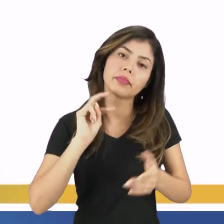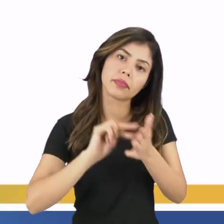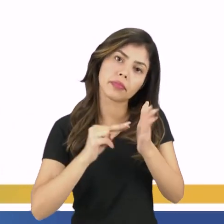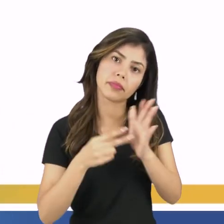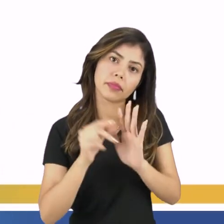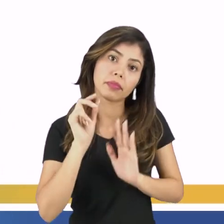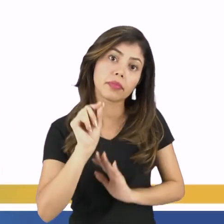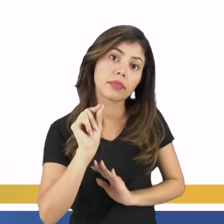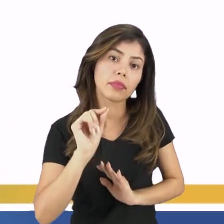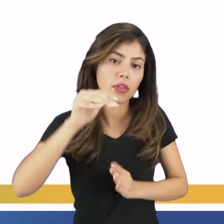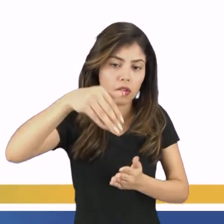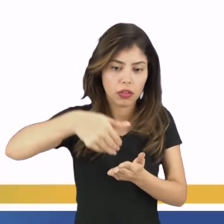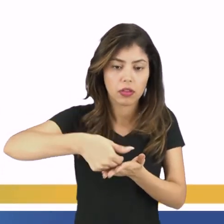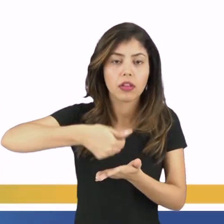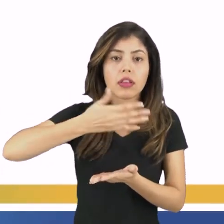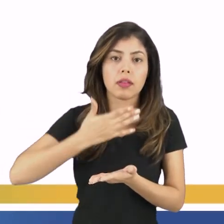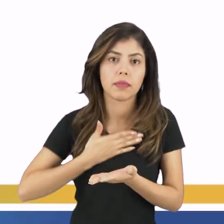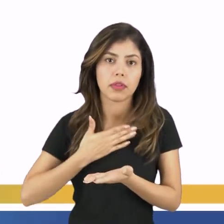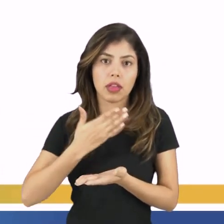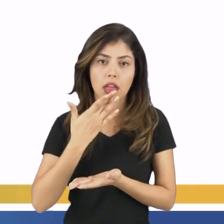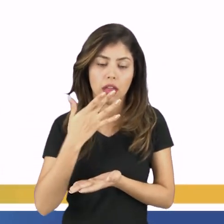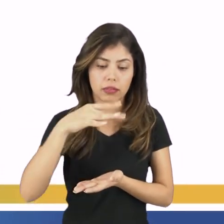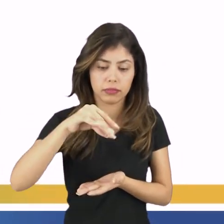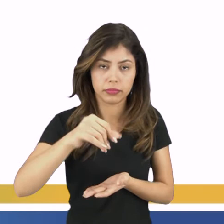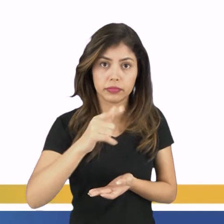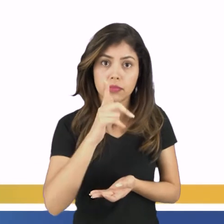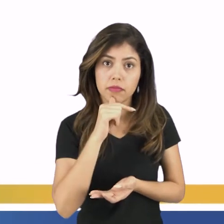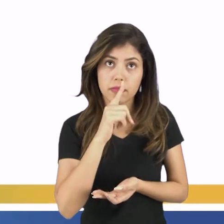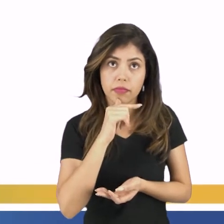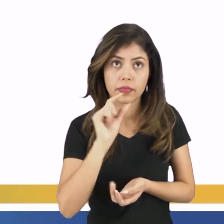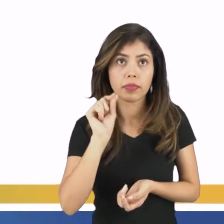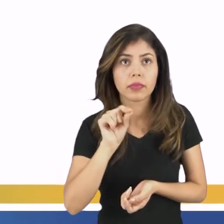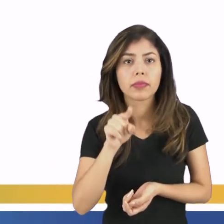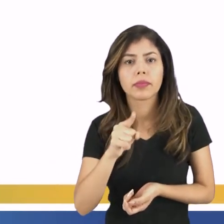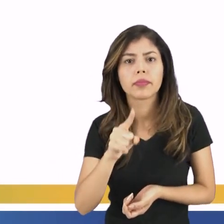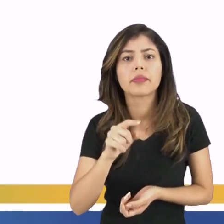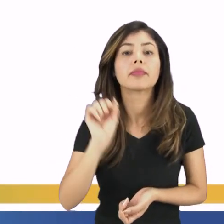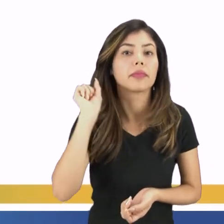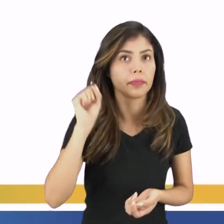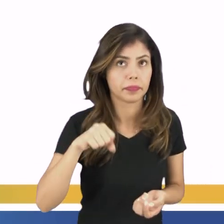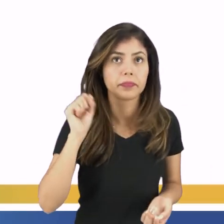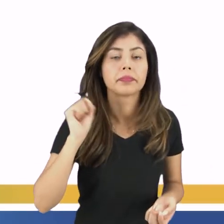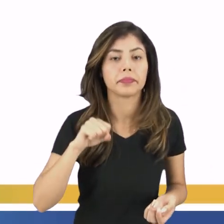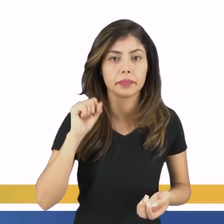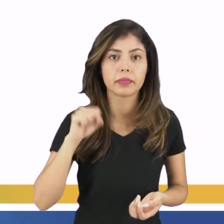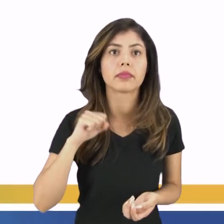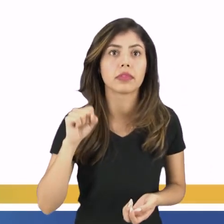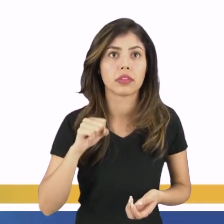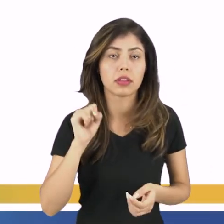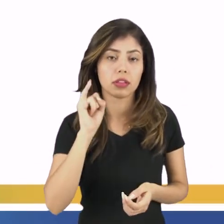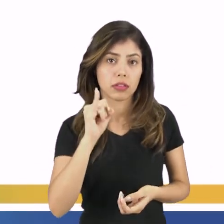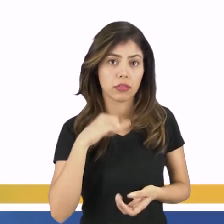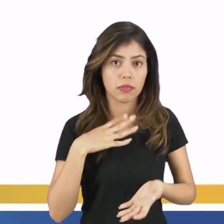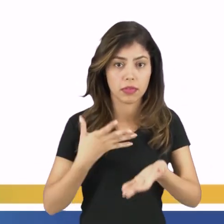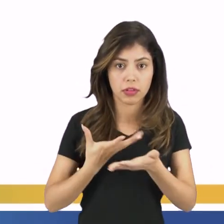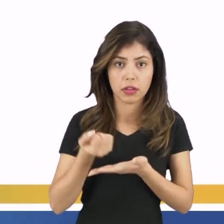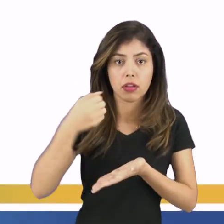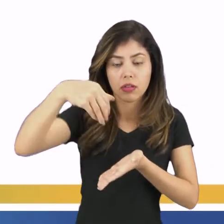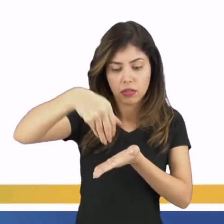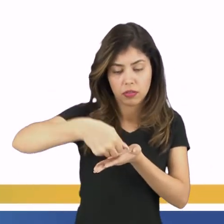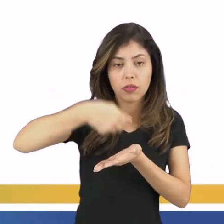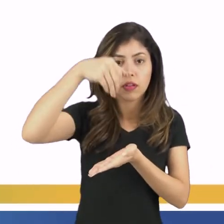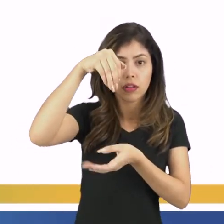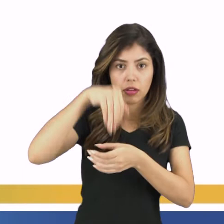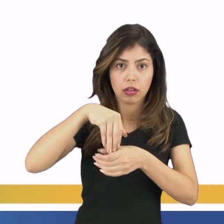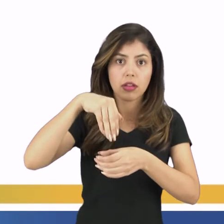uma colher de sal na minha casa e colocar em um copo com água, é isso que vai acontecer? Sim. Então, se você pegar uma colher de sal e